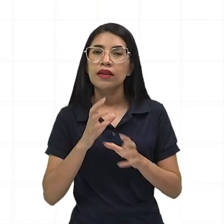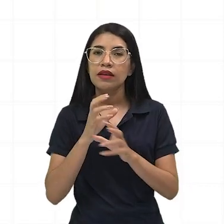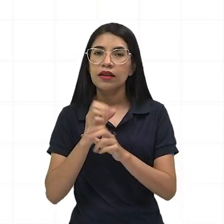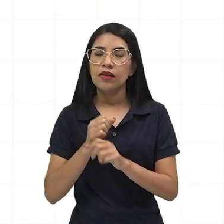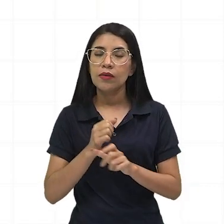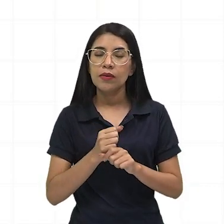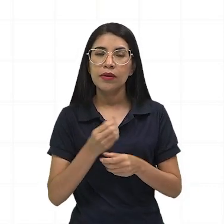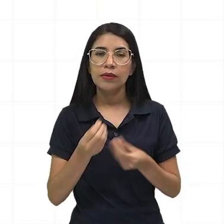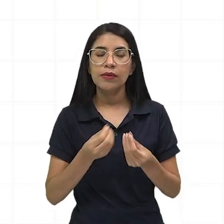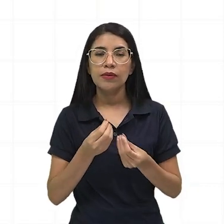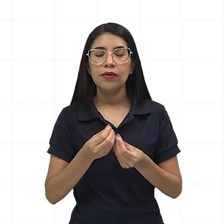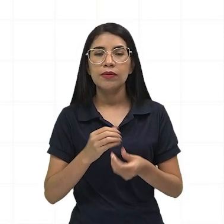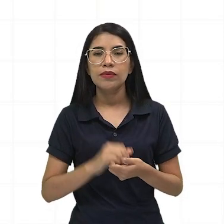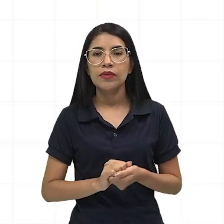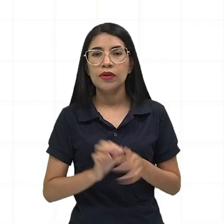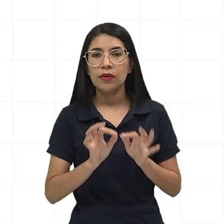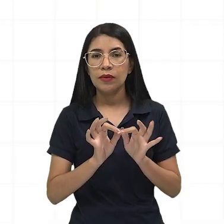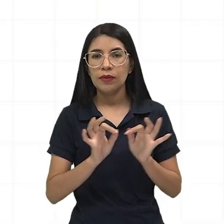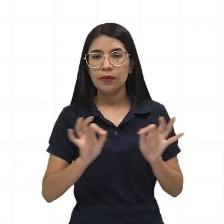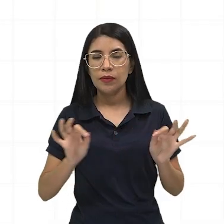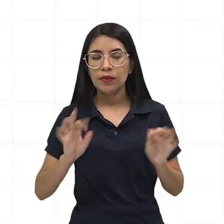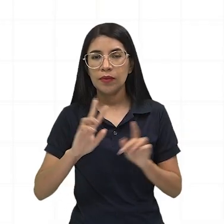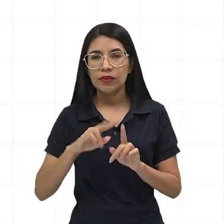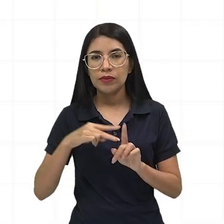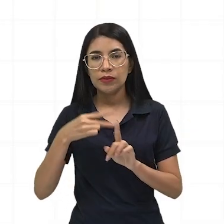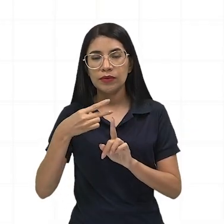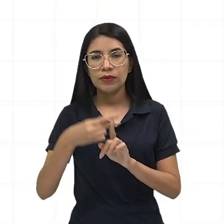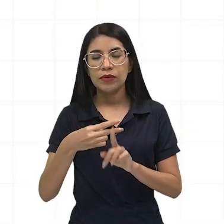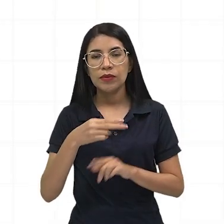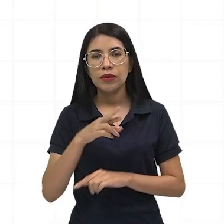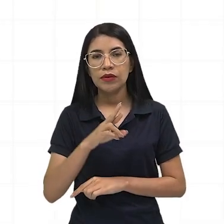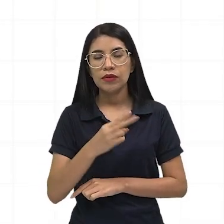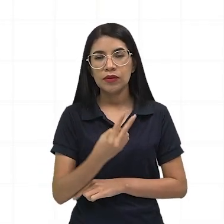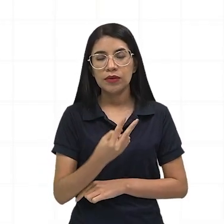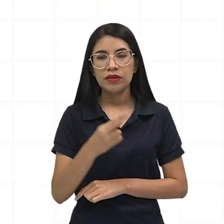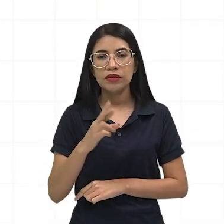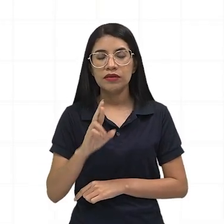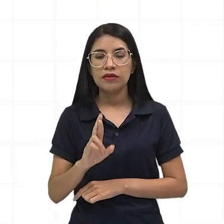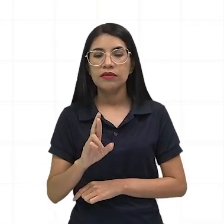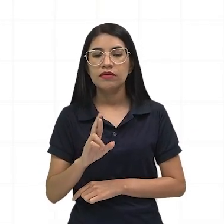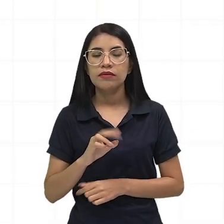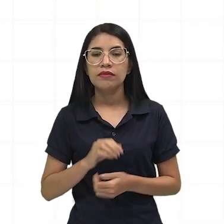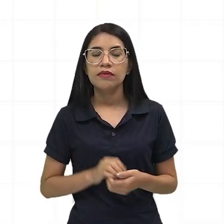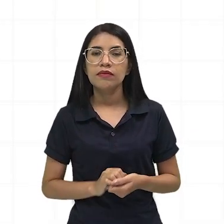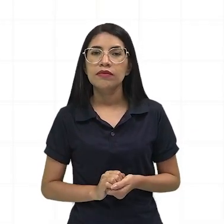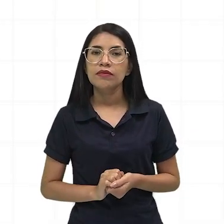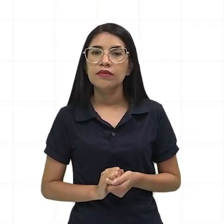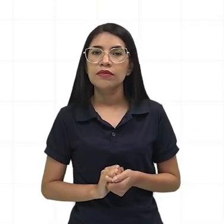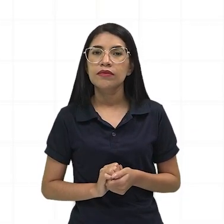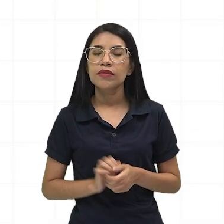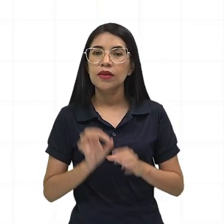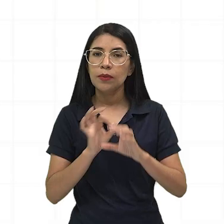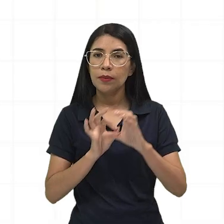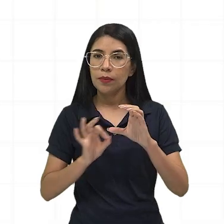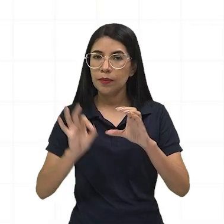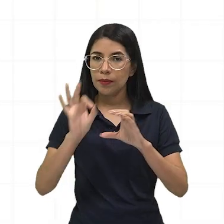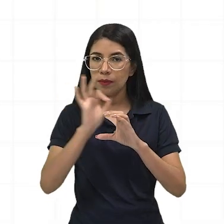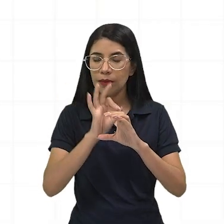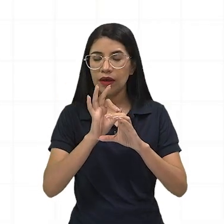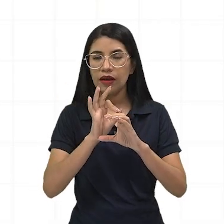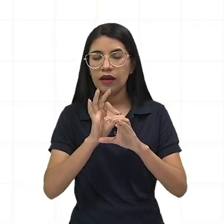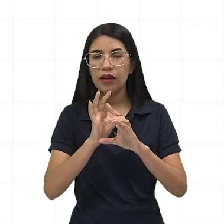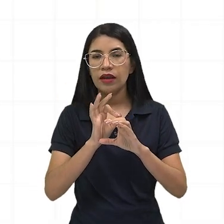pelo dobro da medida do seu raio, 2r. Assim, o perímetro da circunferência é medido